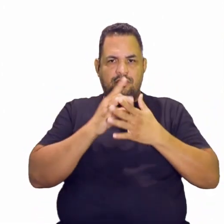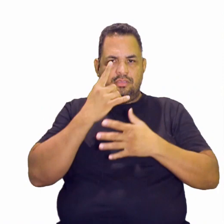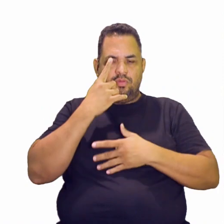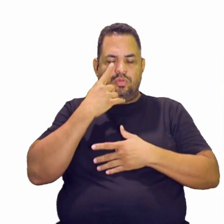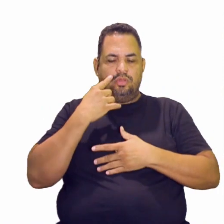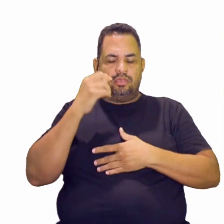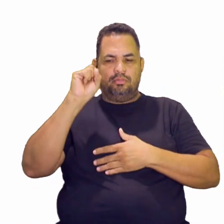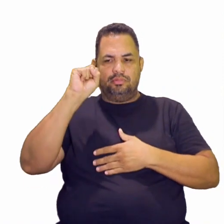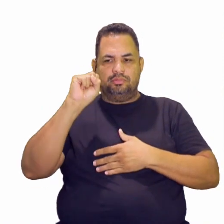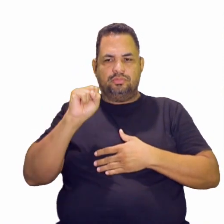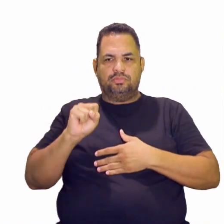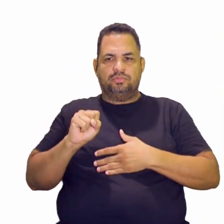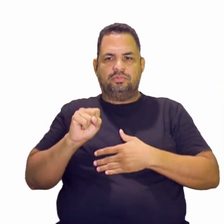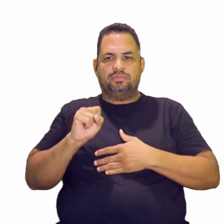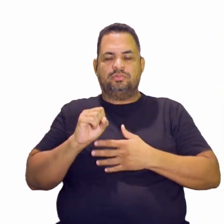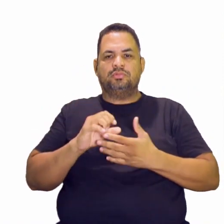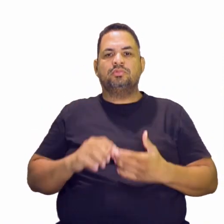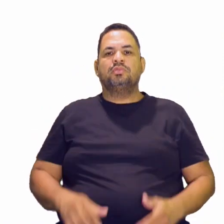do Sul,